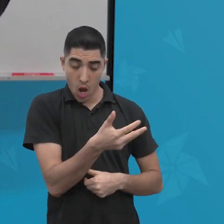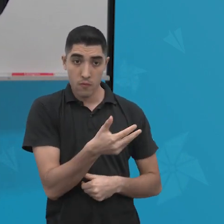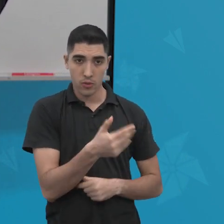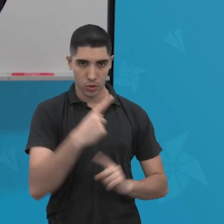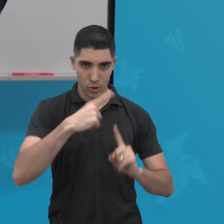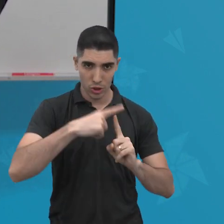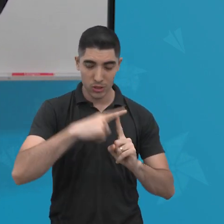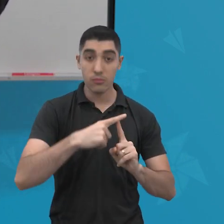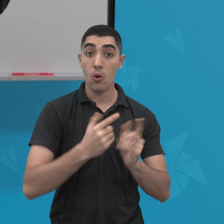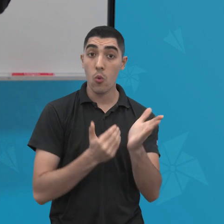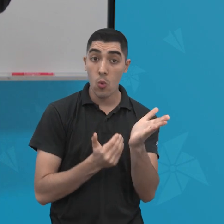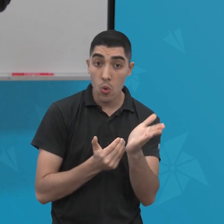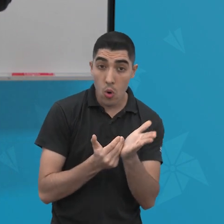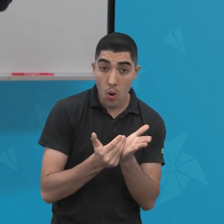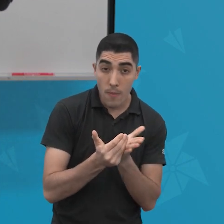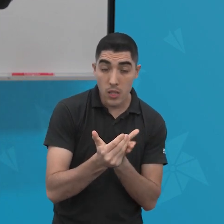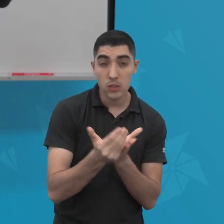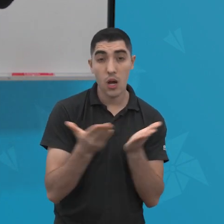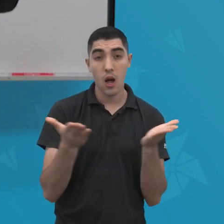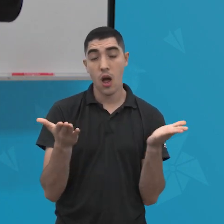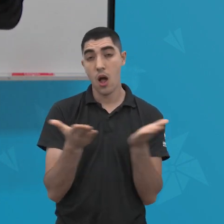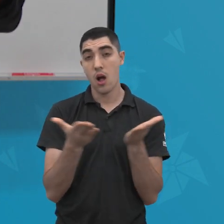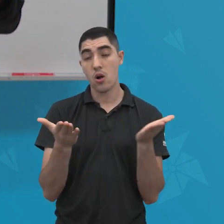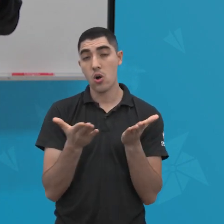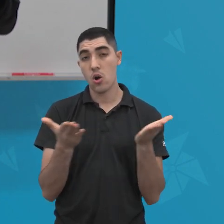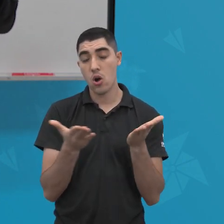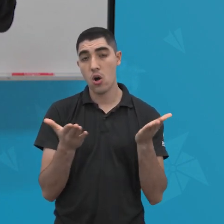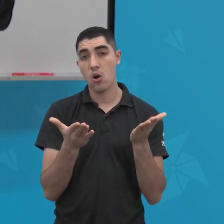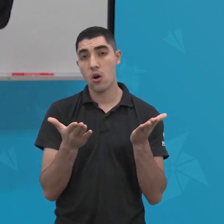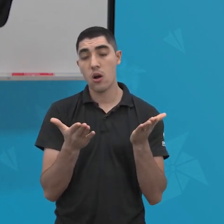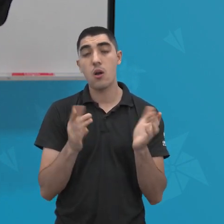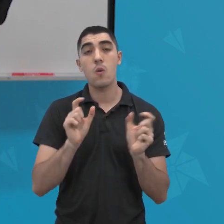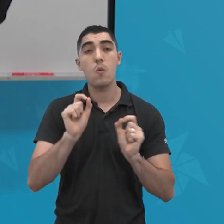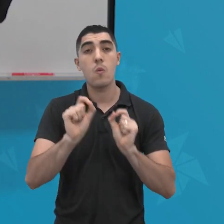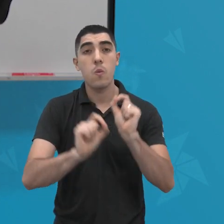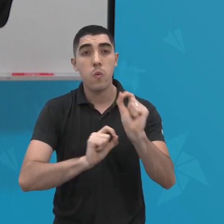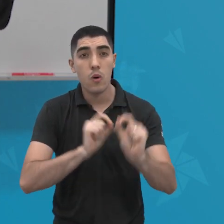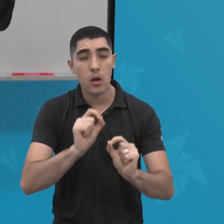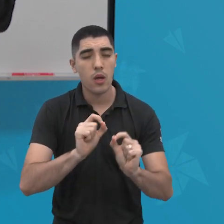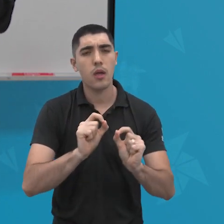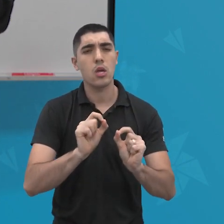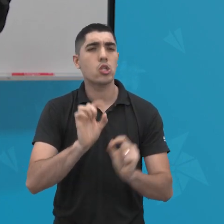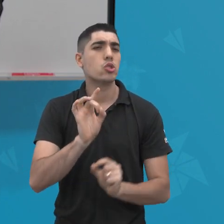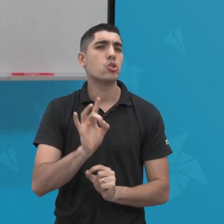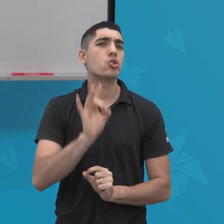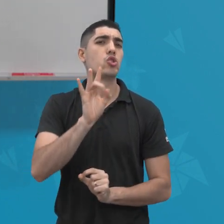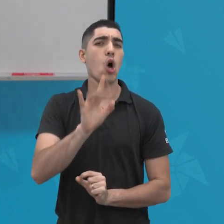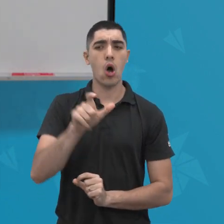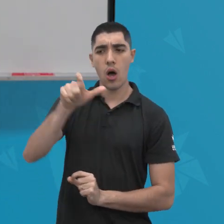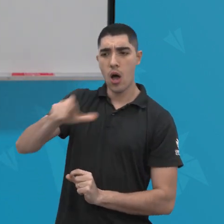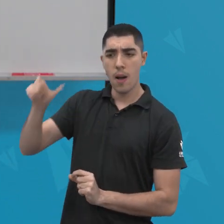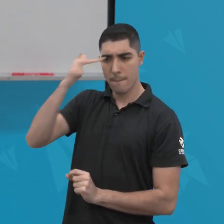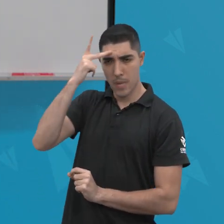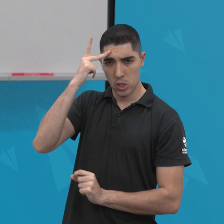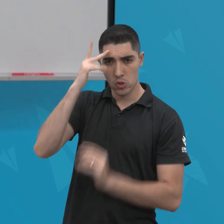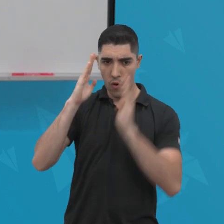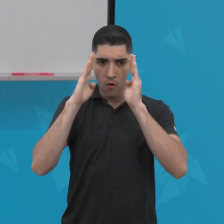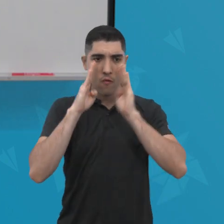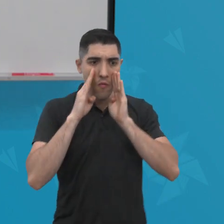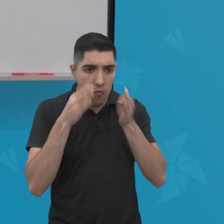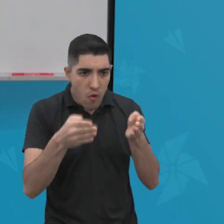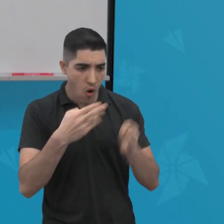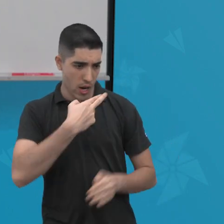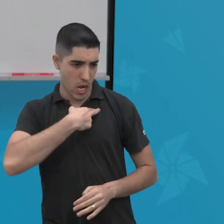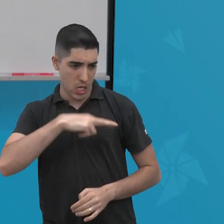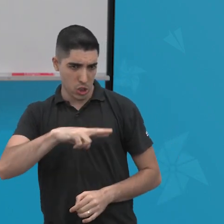passaria a determinar de uma maneira muito forte os destinos, não apenas das pessoas